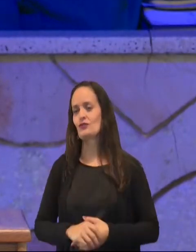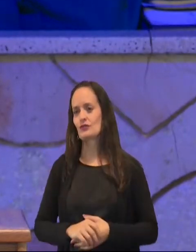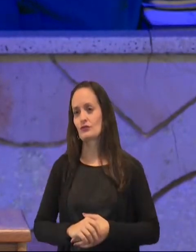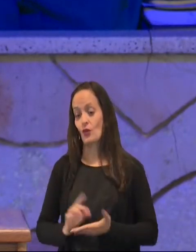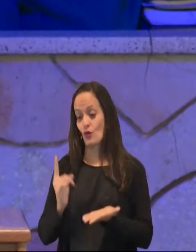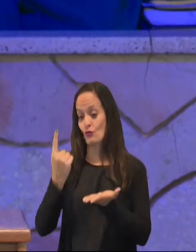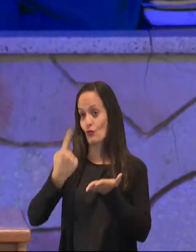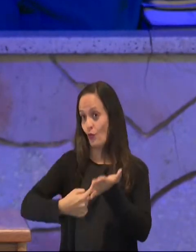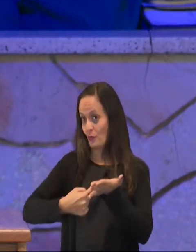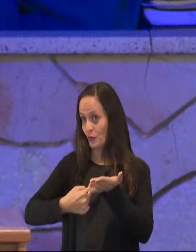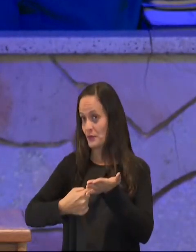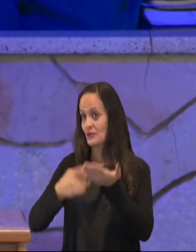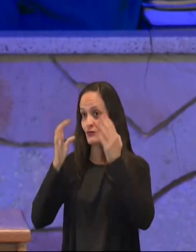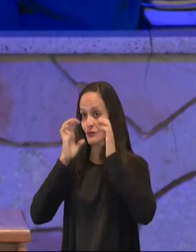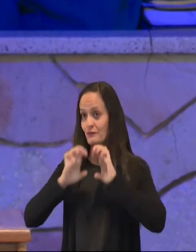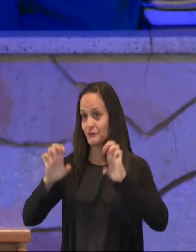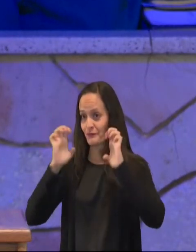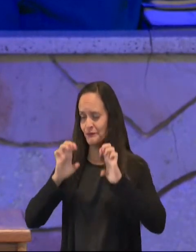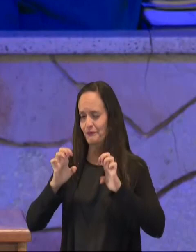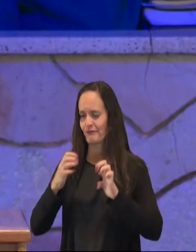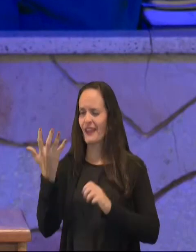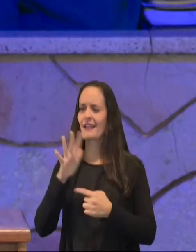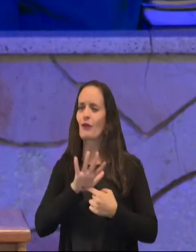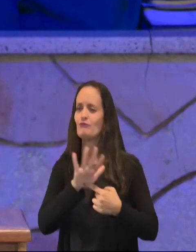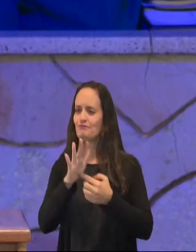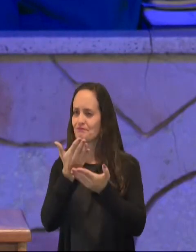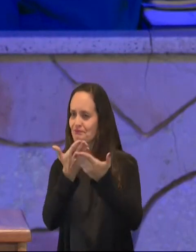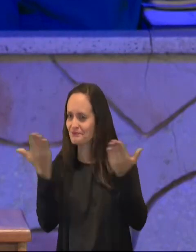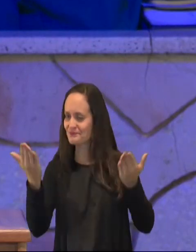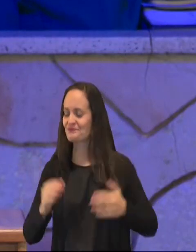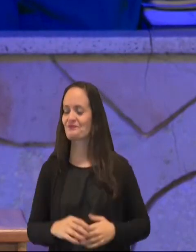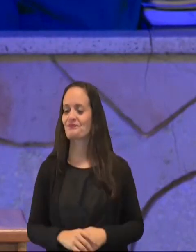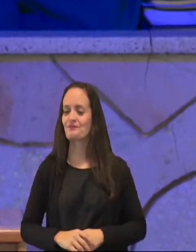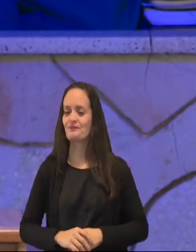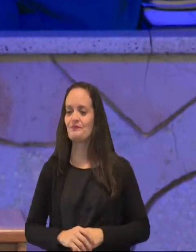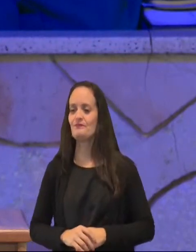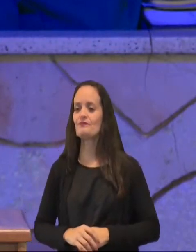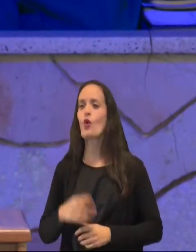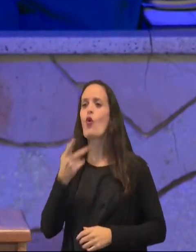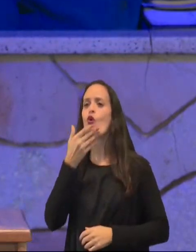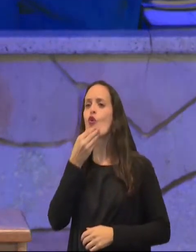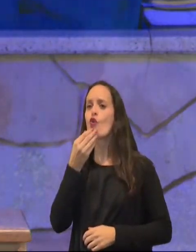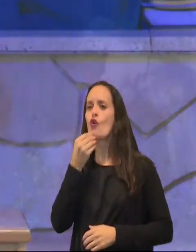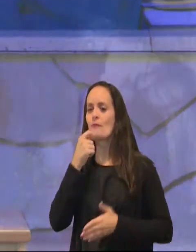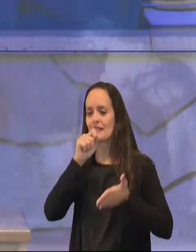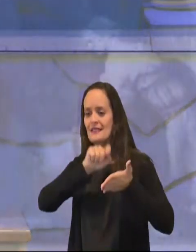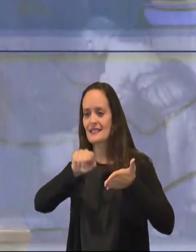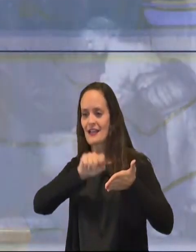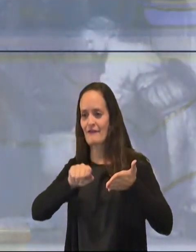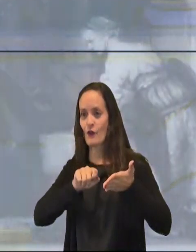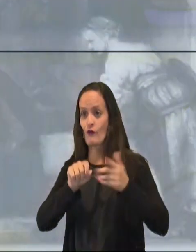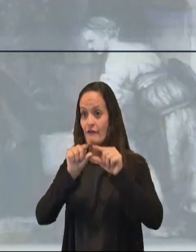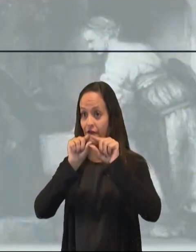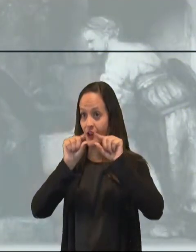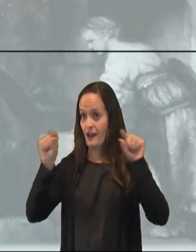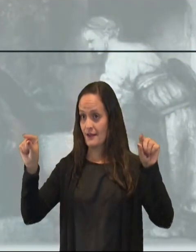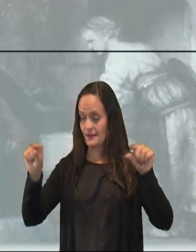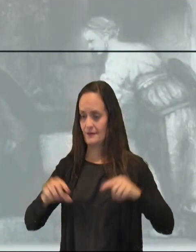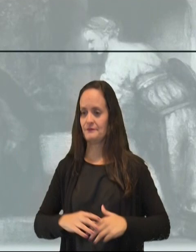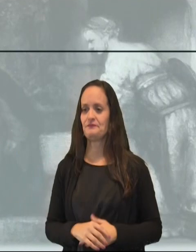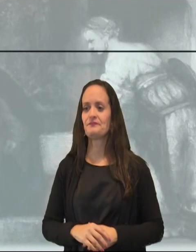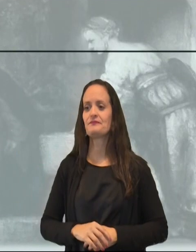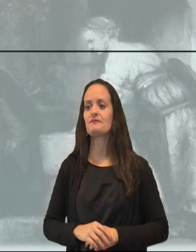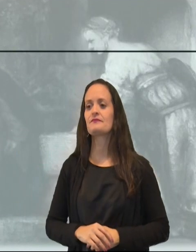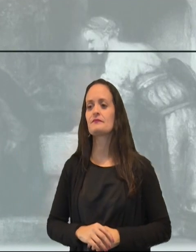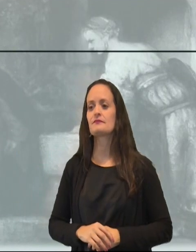missão, eu quero compartilhar com os irmãos a frase do teólogo Christopher Wright. Ele